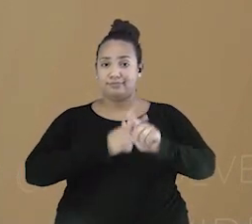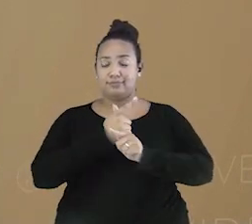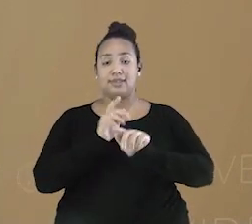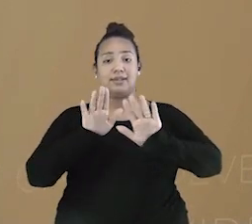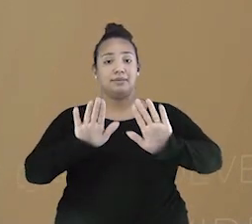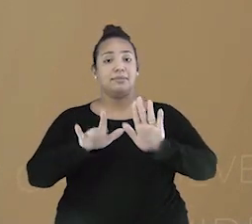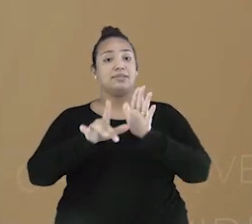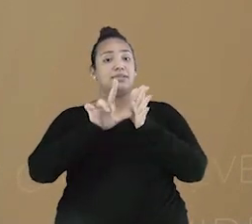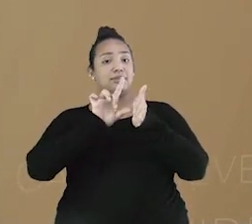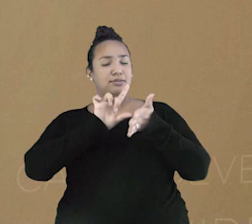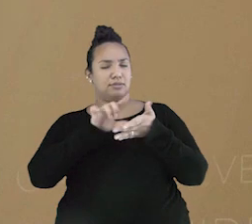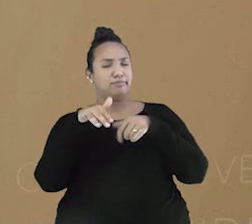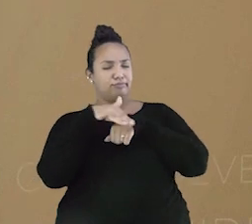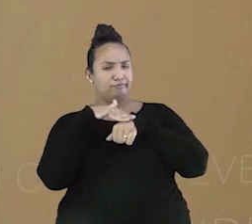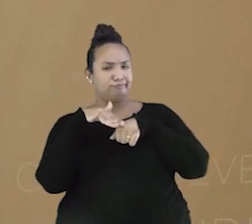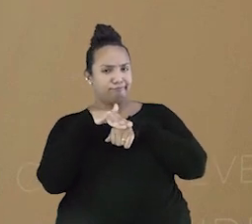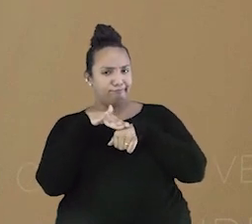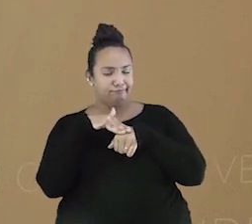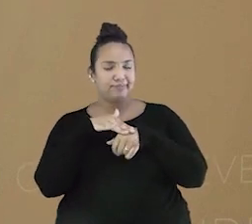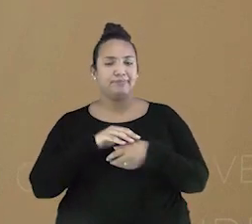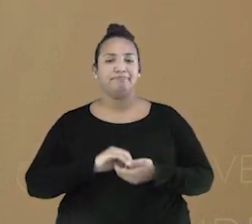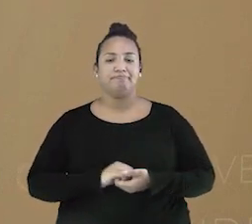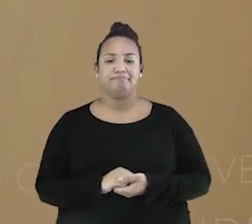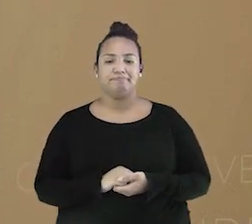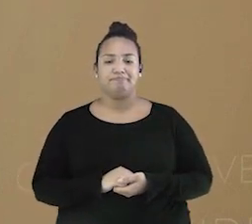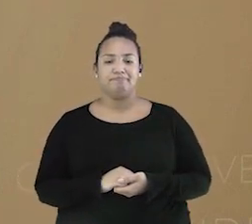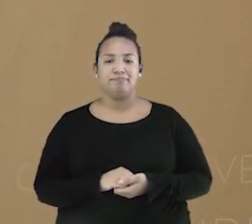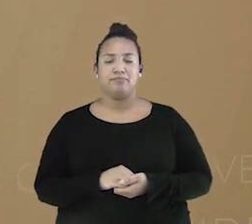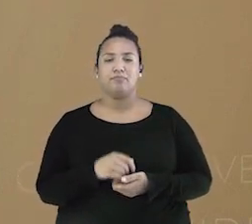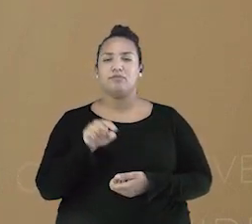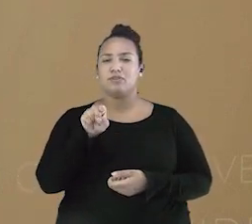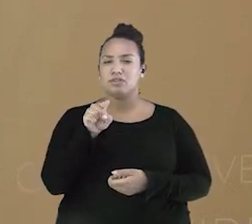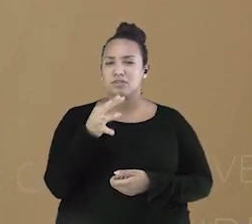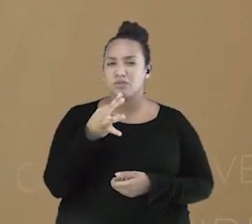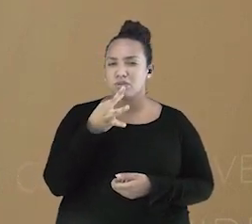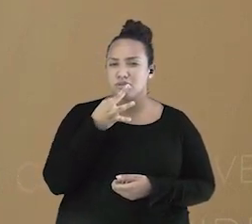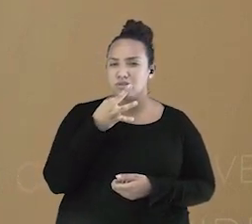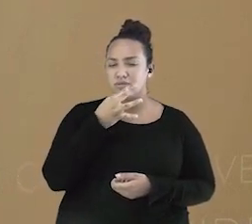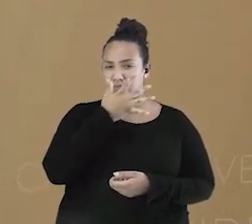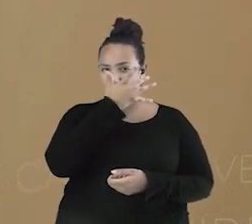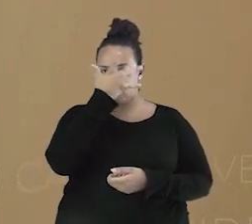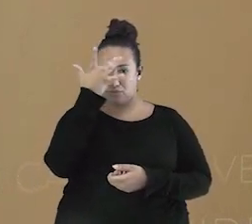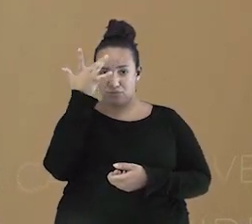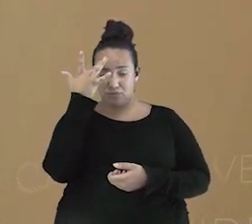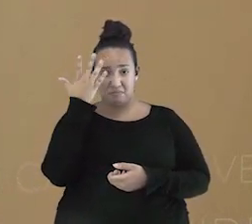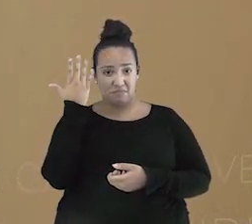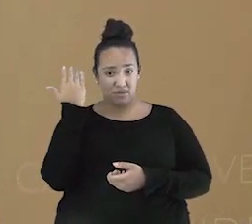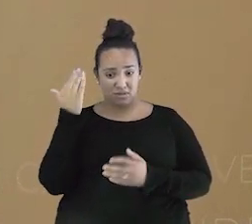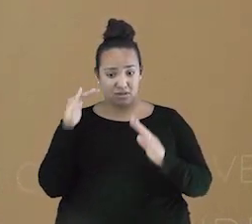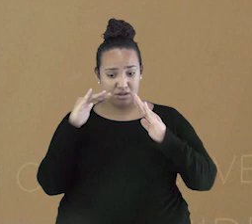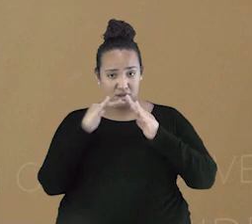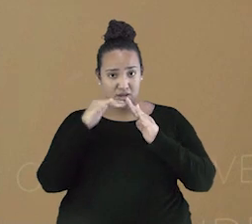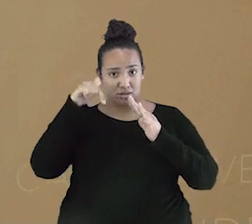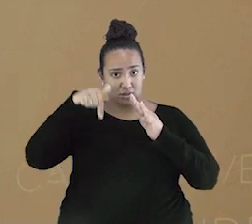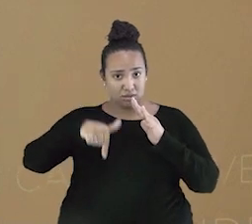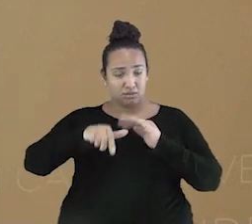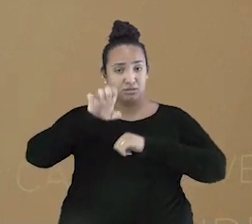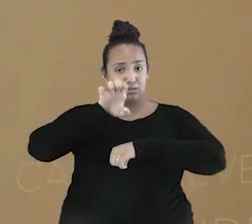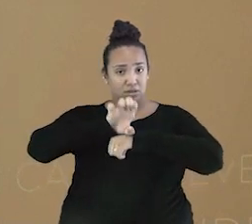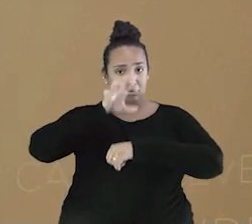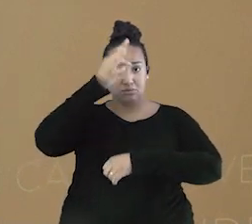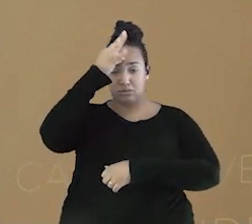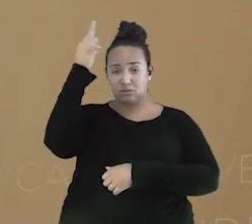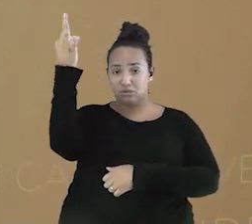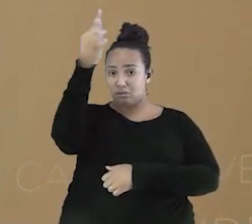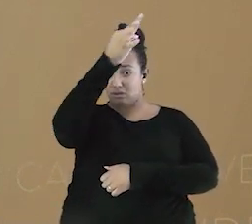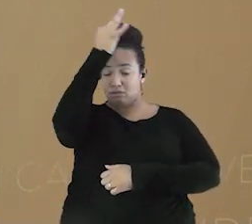antes de iniciar, vamos bater um papo? Vocês conhecem pessoas que moravam aqui no Espírito Santo, o nosso estado, e